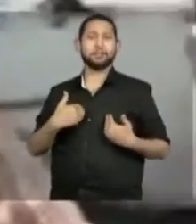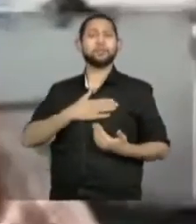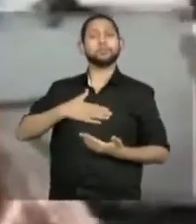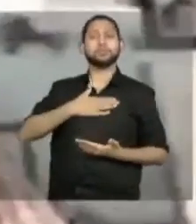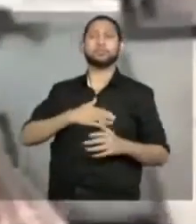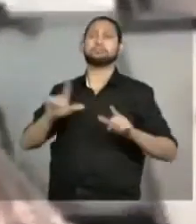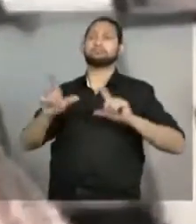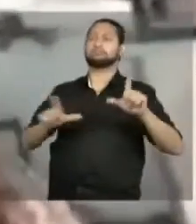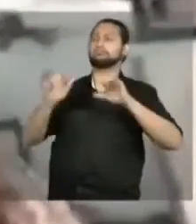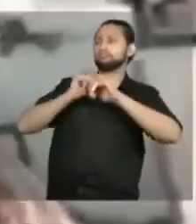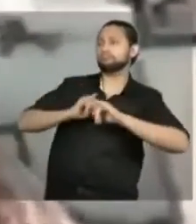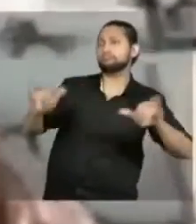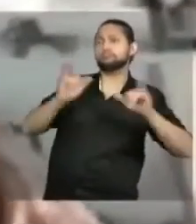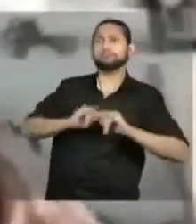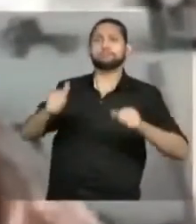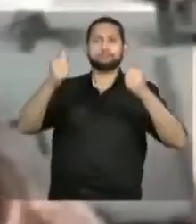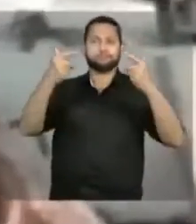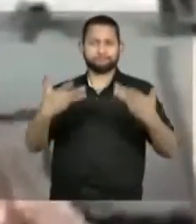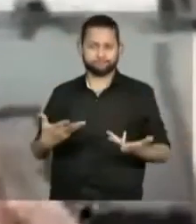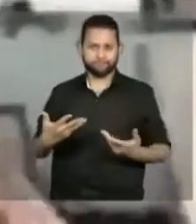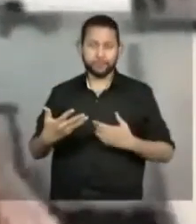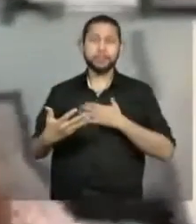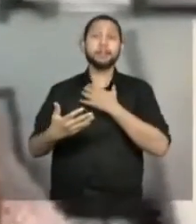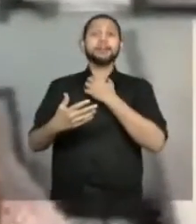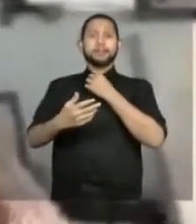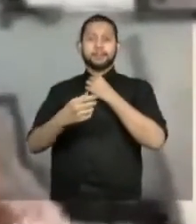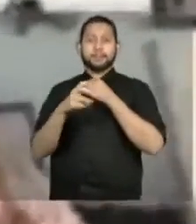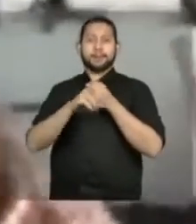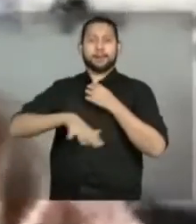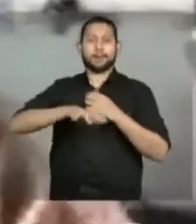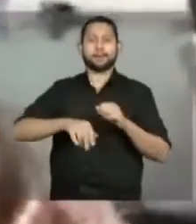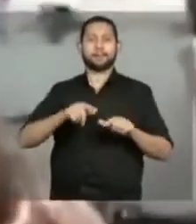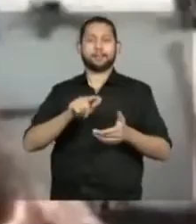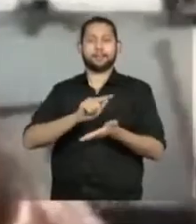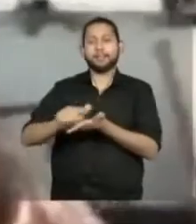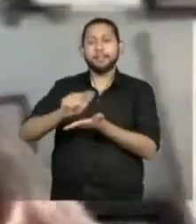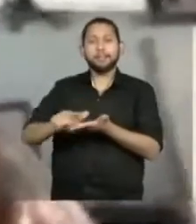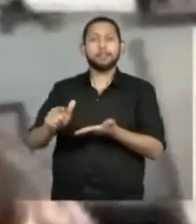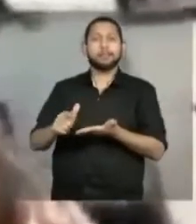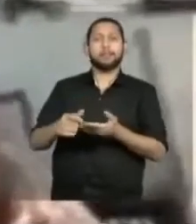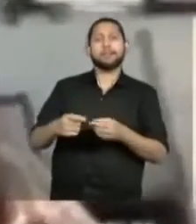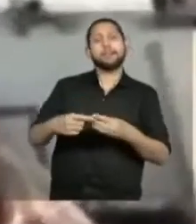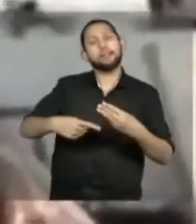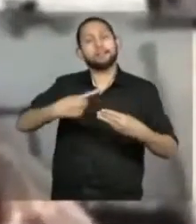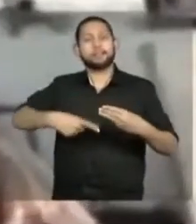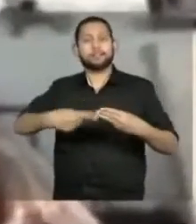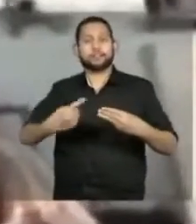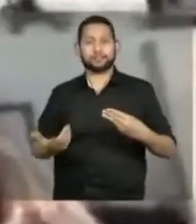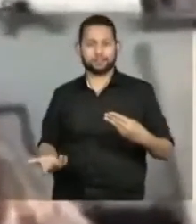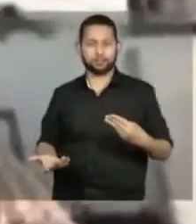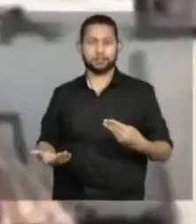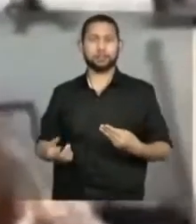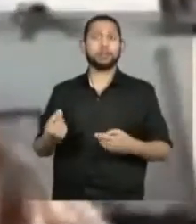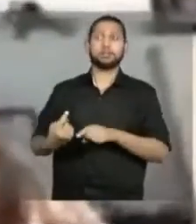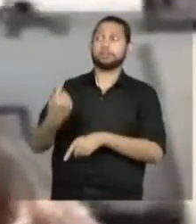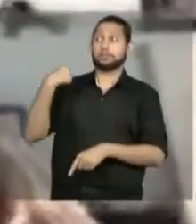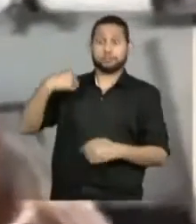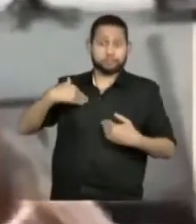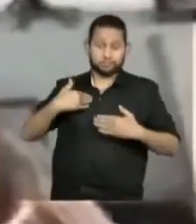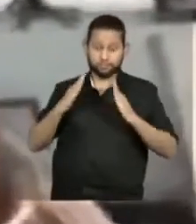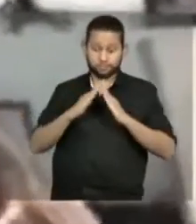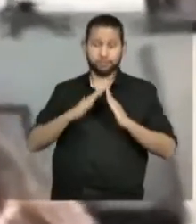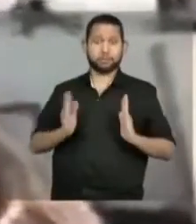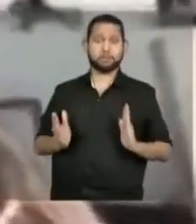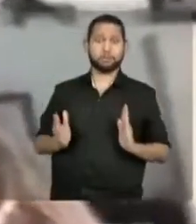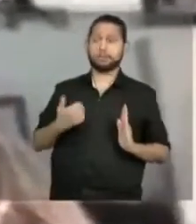na televisão para falar de reciclagem, por exemplo, e num primeiro momento eu, né, já desde de casa, da